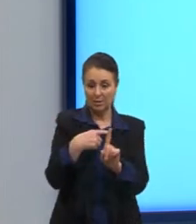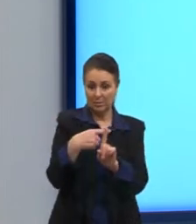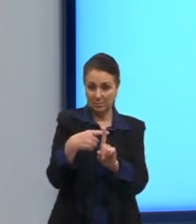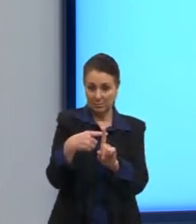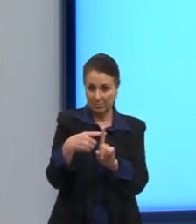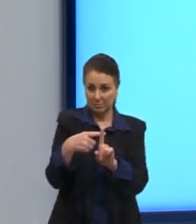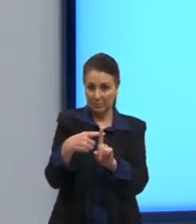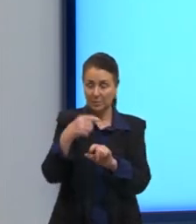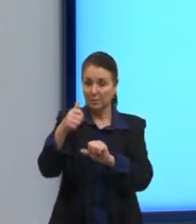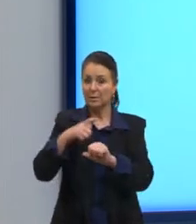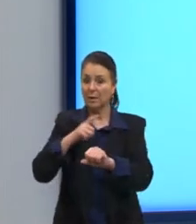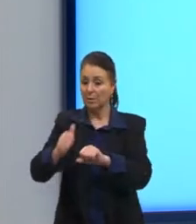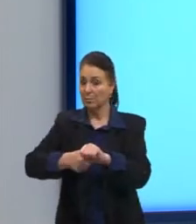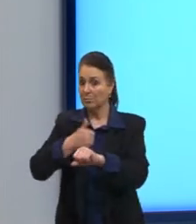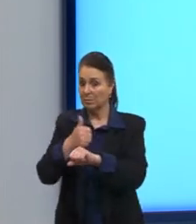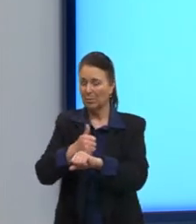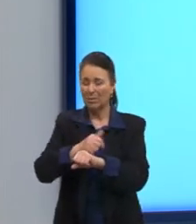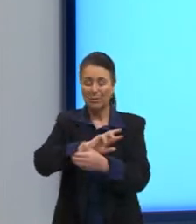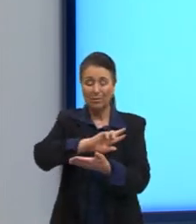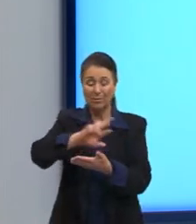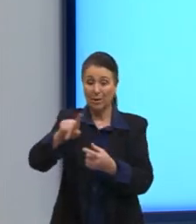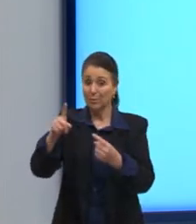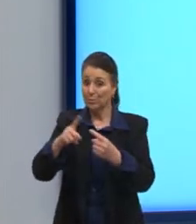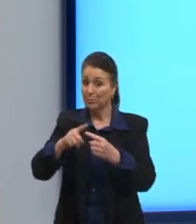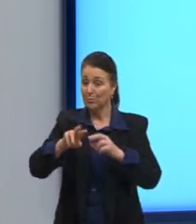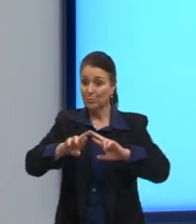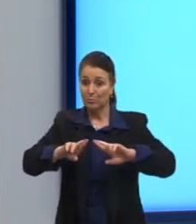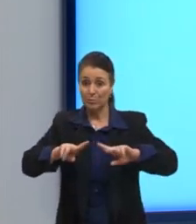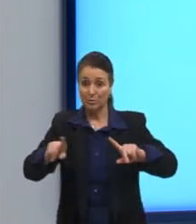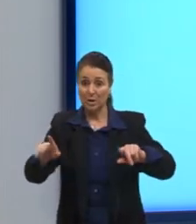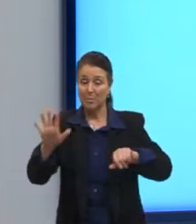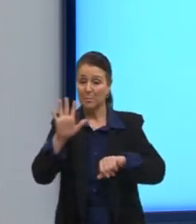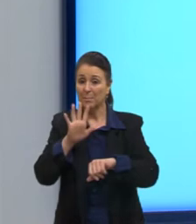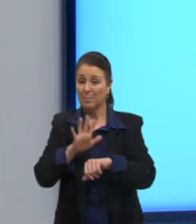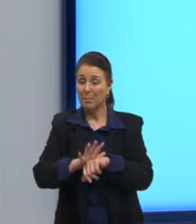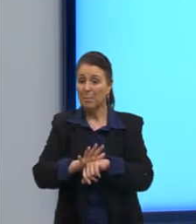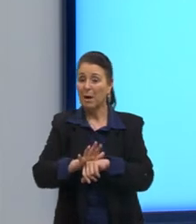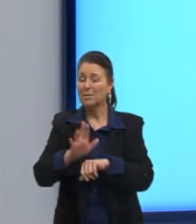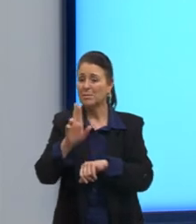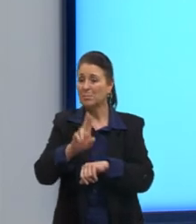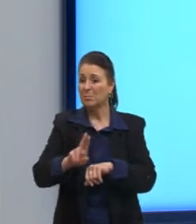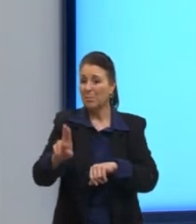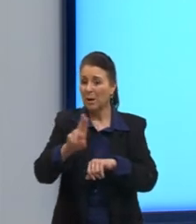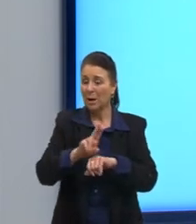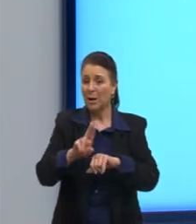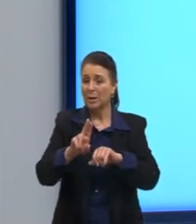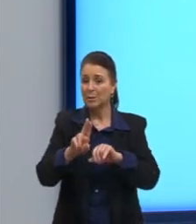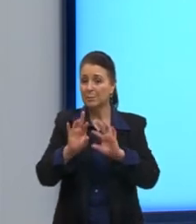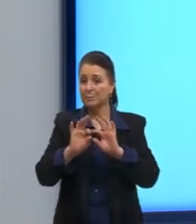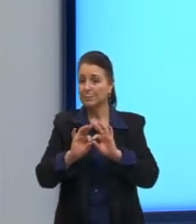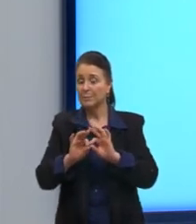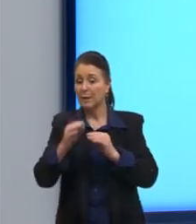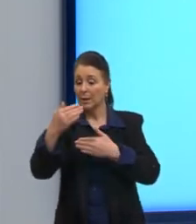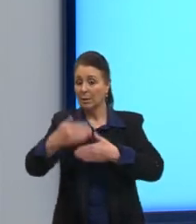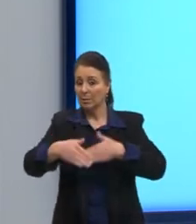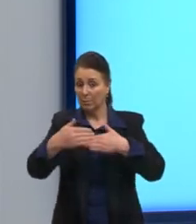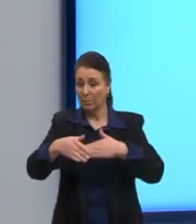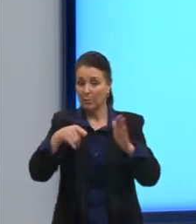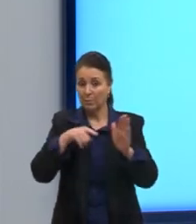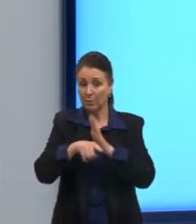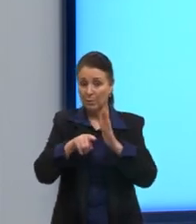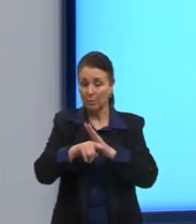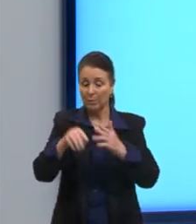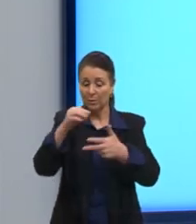assim como a substituição tem muitos tipos de reação de adição mas as mais comuns da prova né do Enem